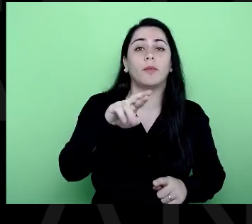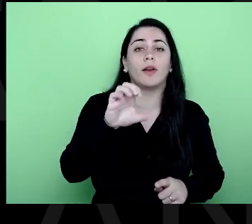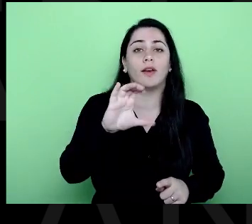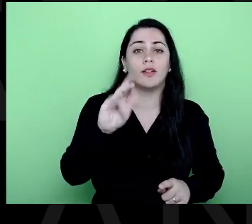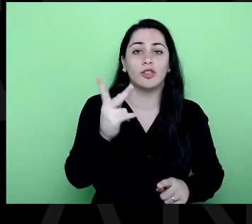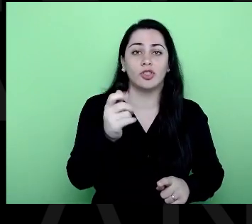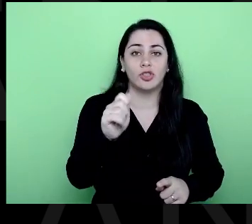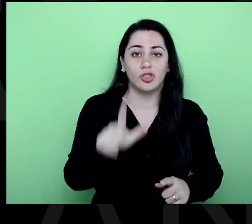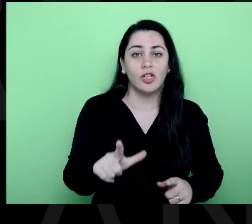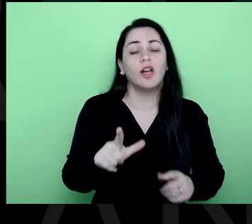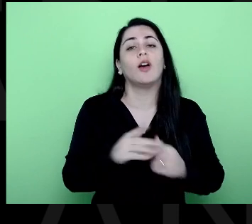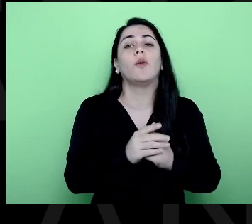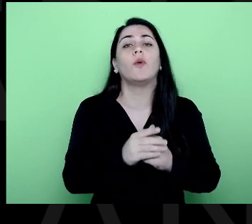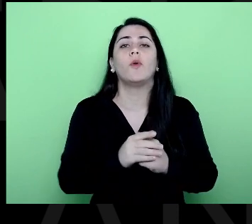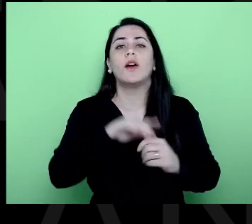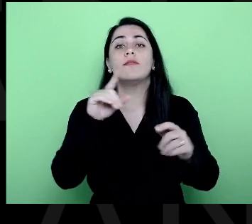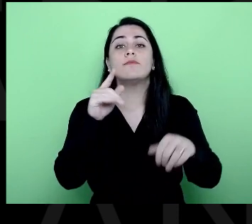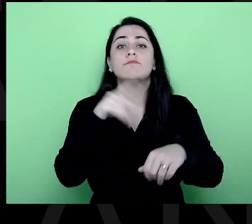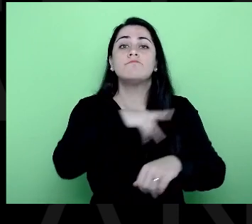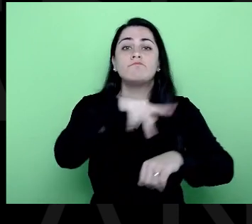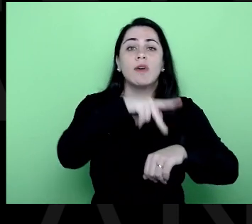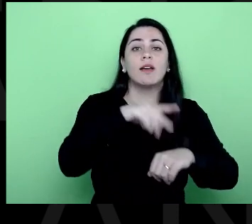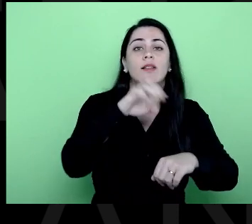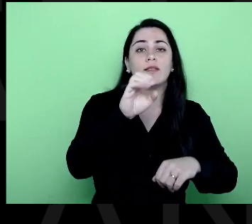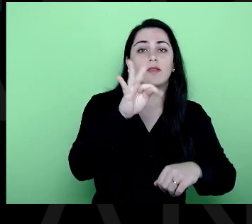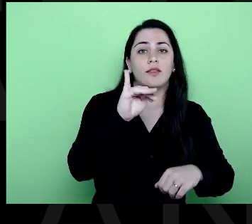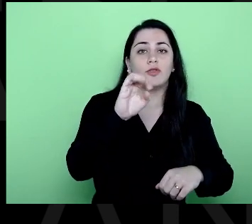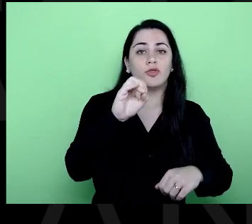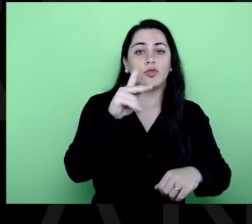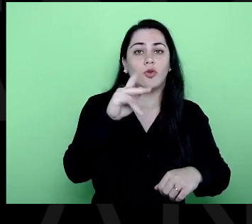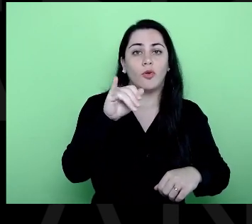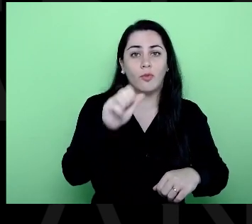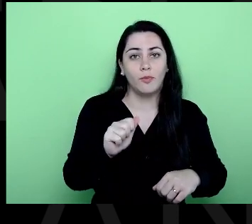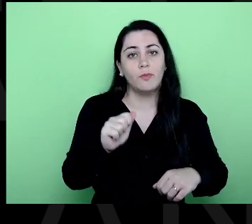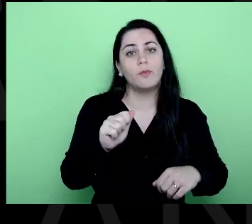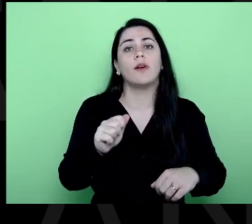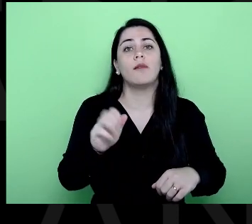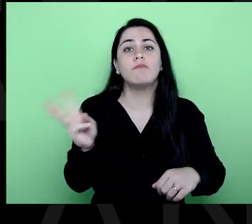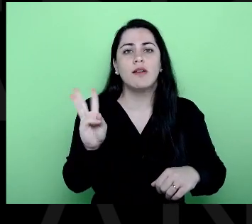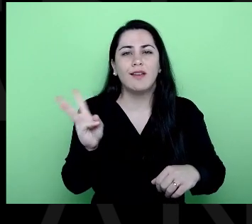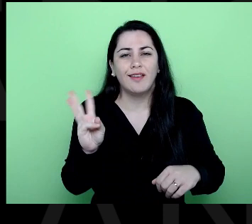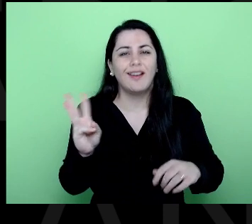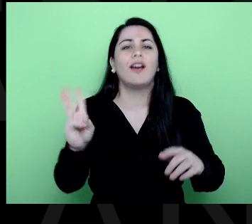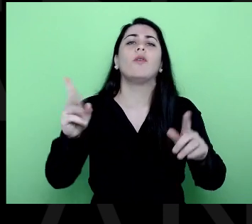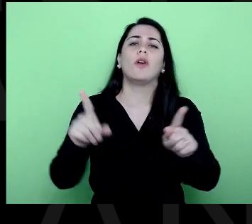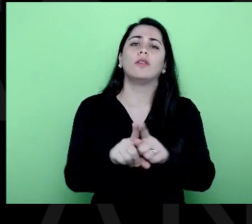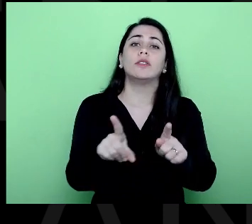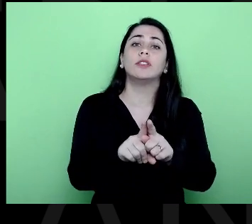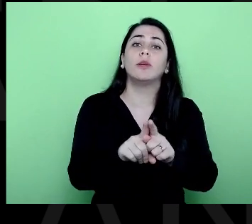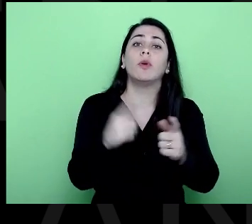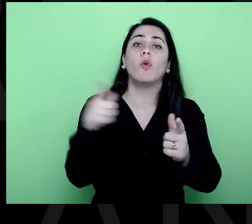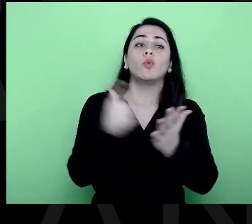Secreta Etiópia Maranhão, A Guerra dos Respiradores no Ano da Pandemia, e também, claro, de Uma Mulher Vestida